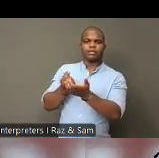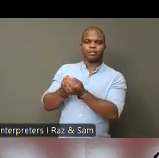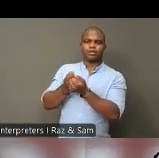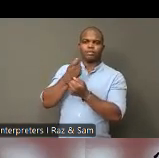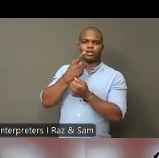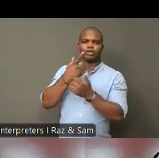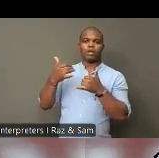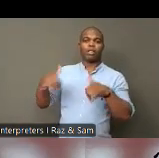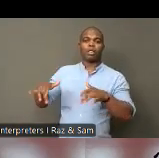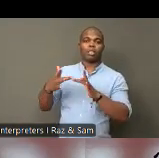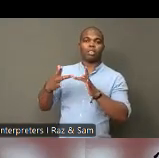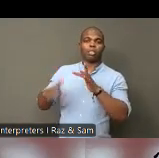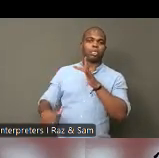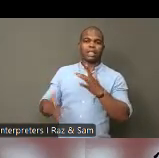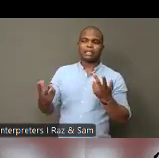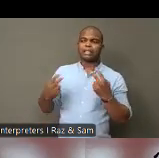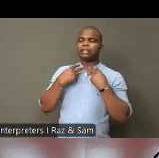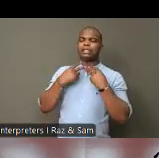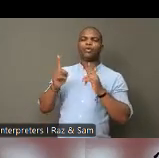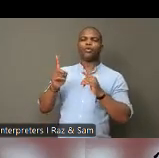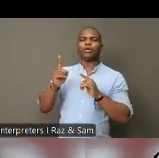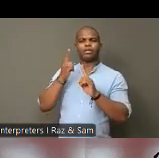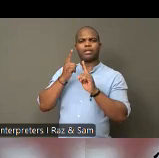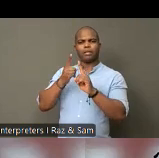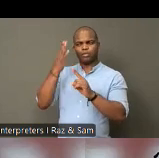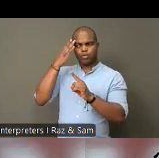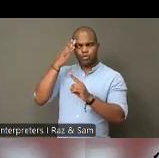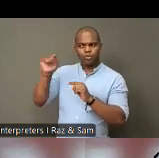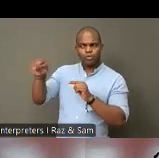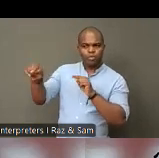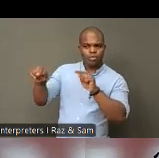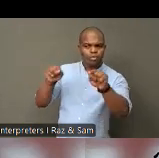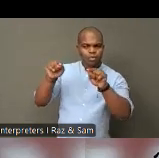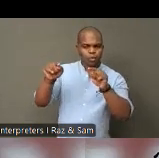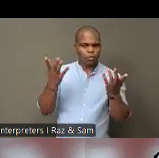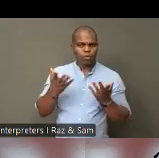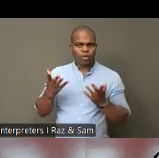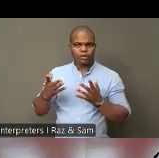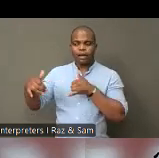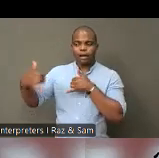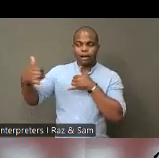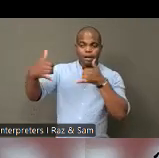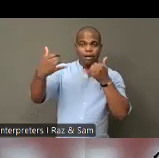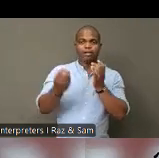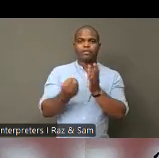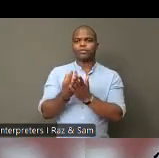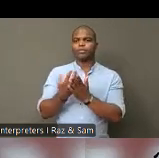a OPA em usar vários